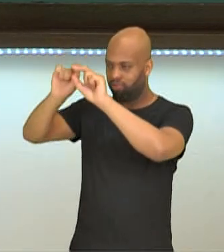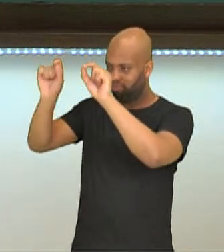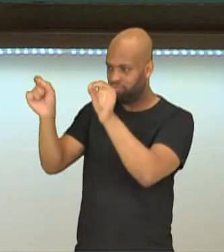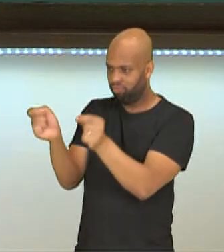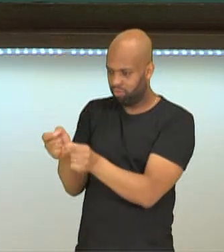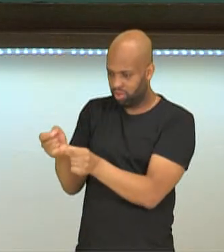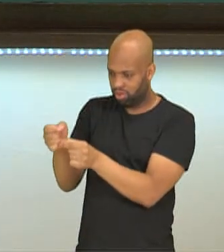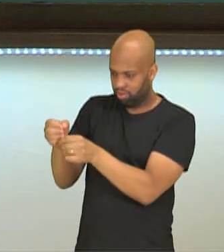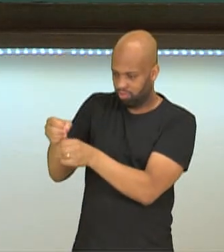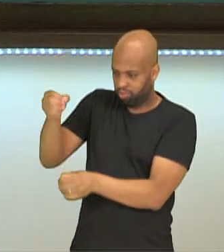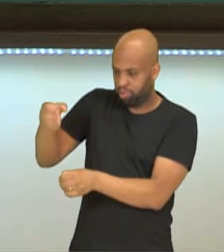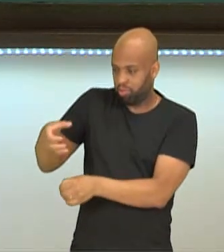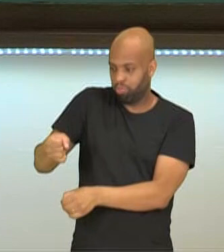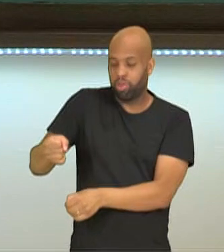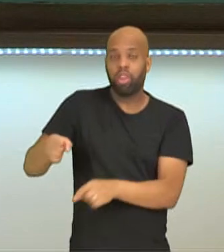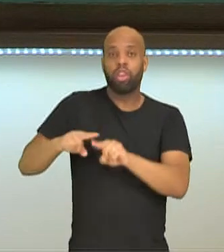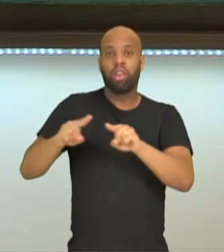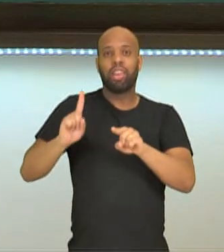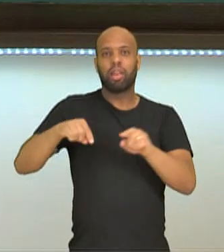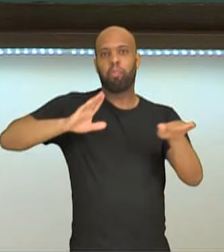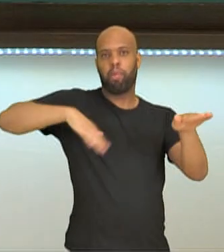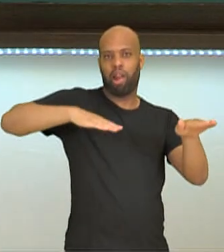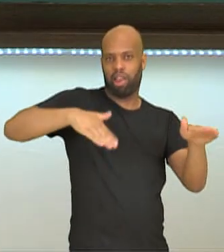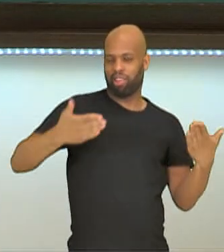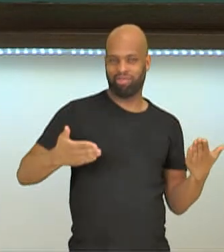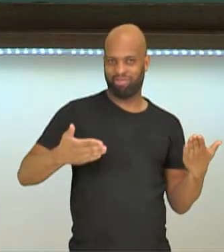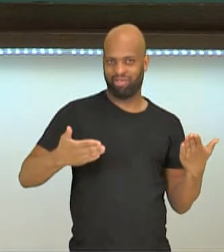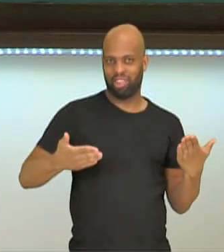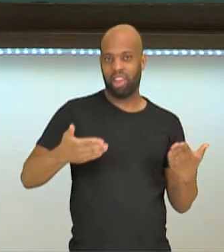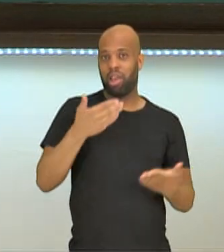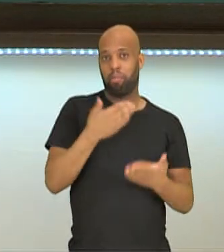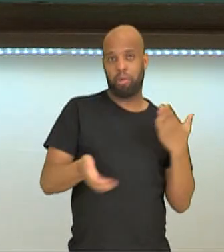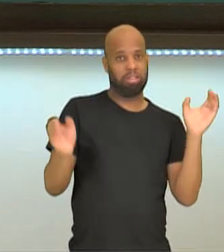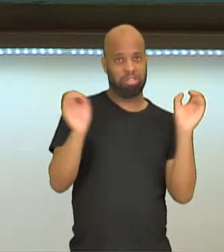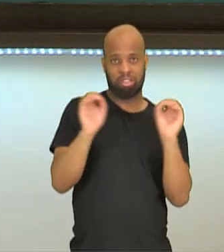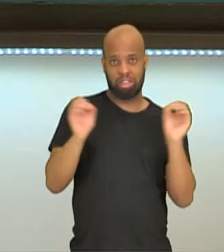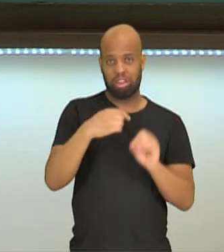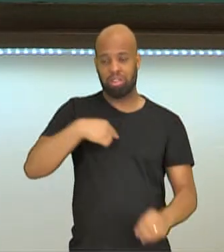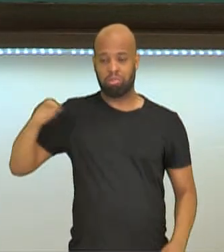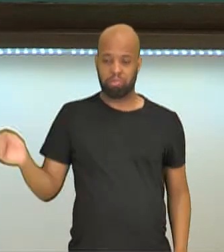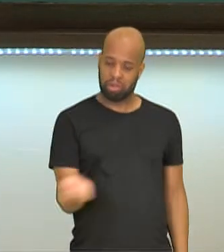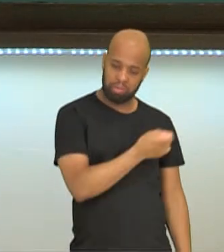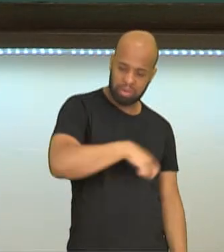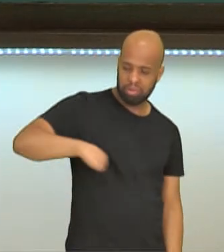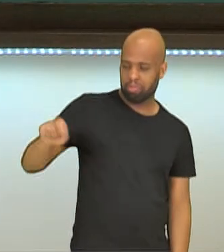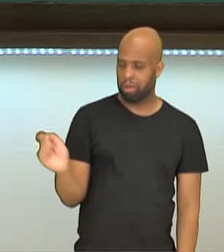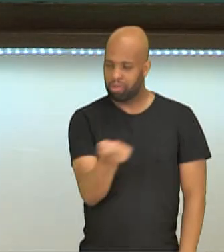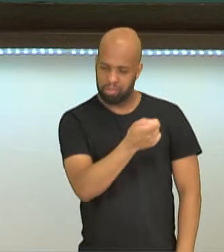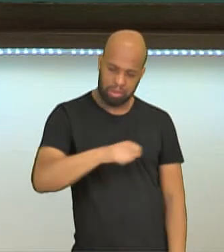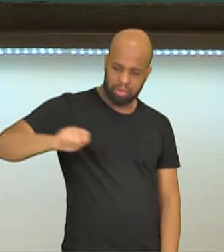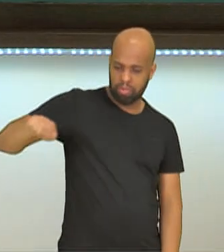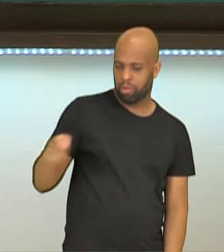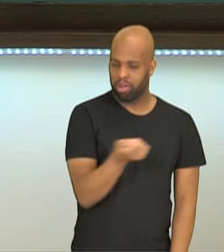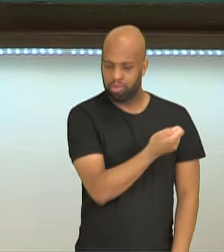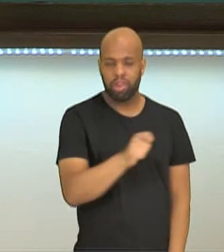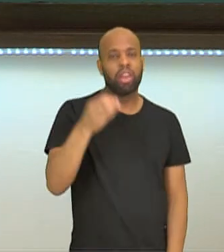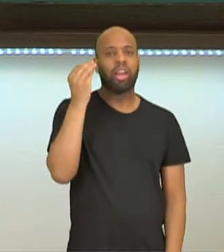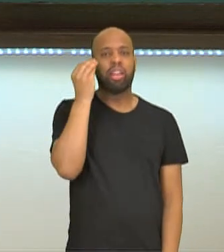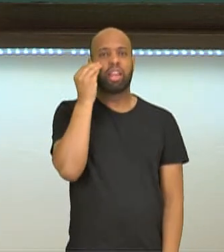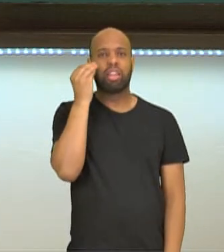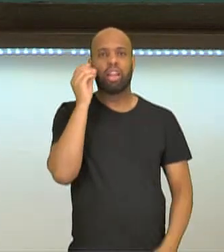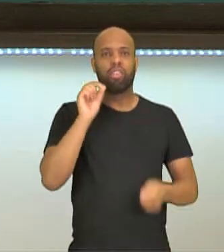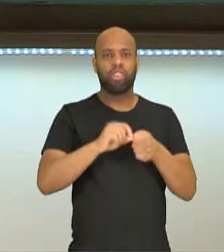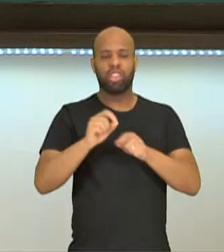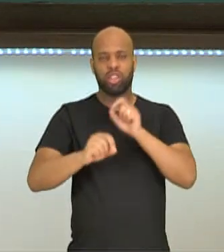o frescobol, mas que não tem um perdedor. Eu estou rebatendo o tempo inteiro, tentando fazer a bolinha